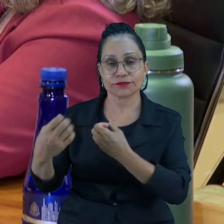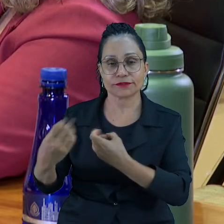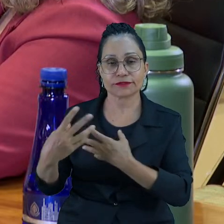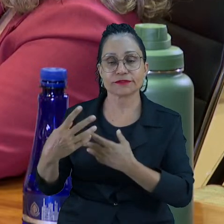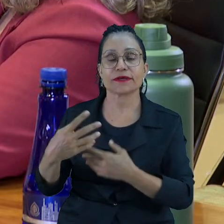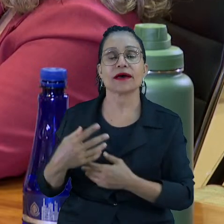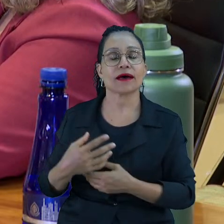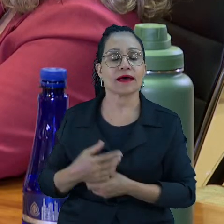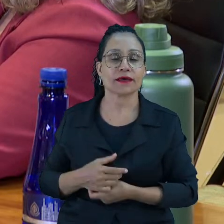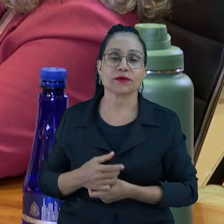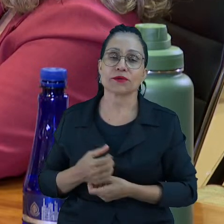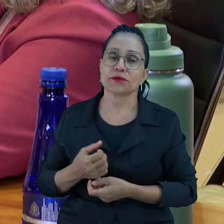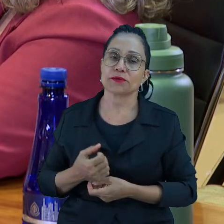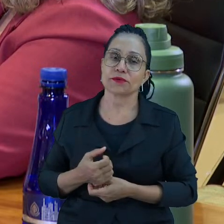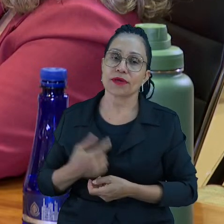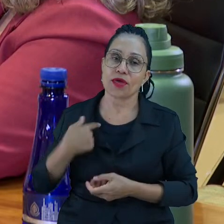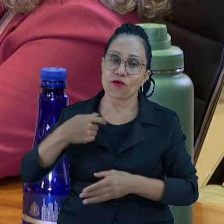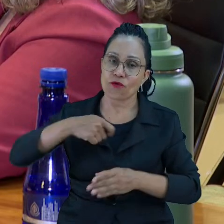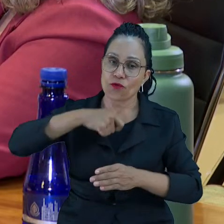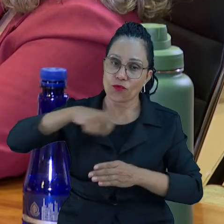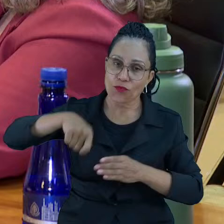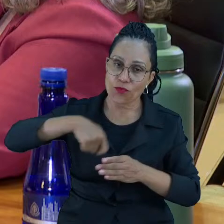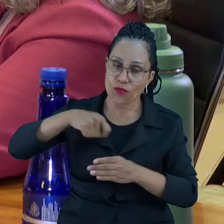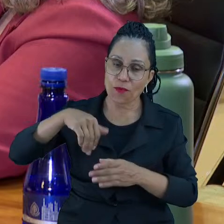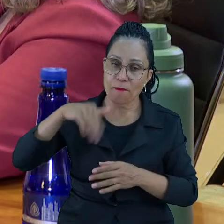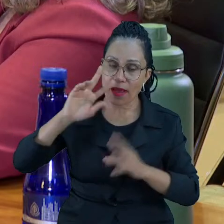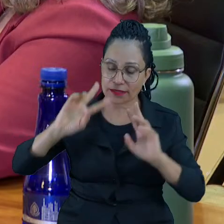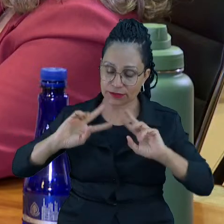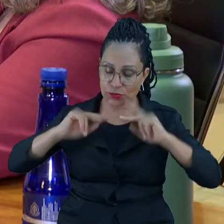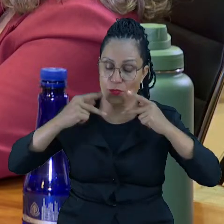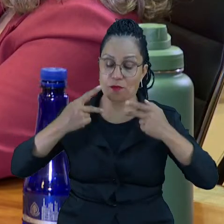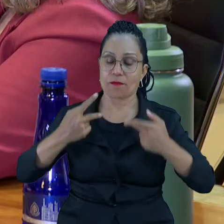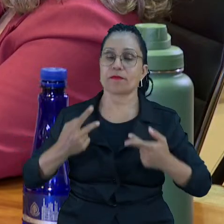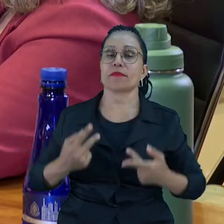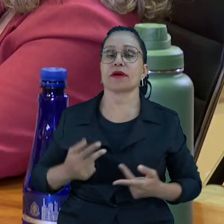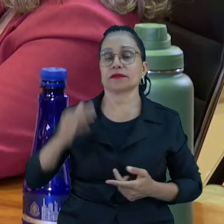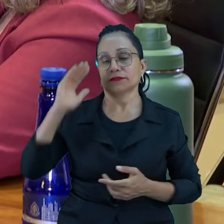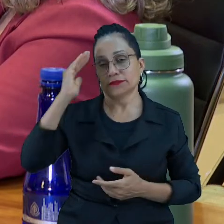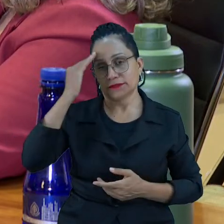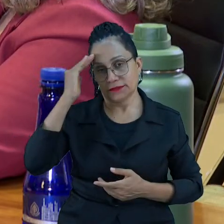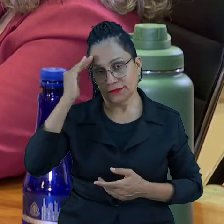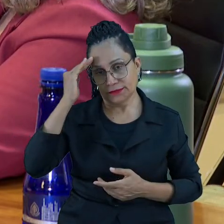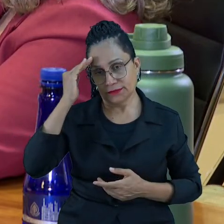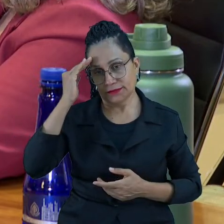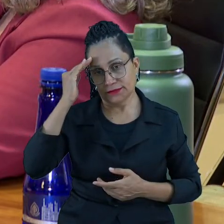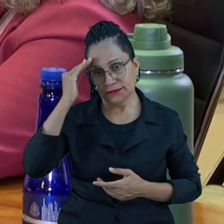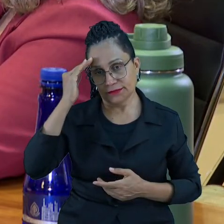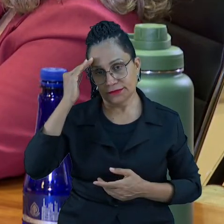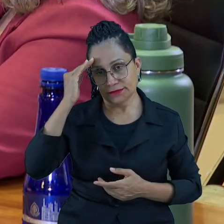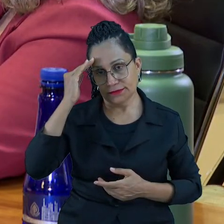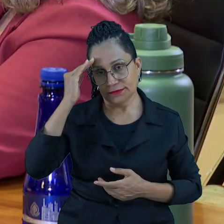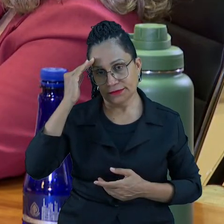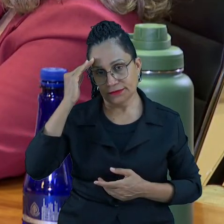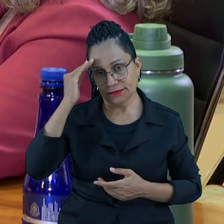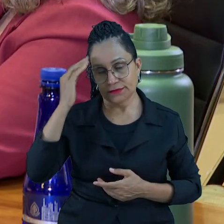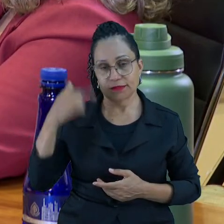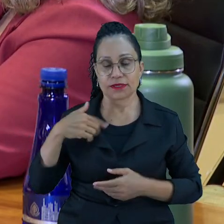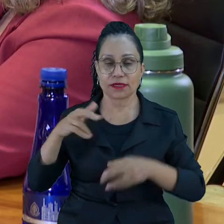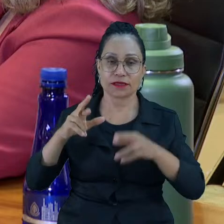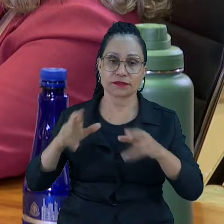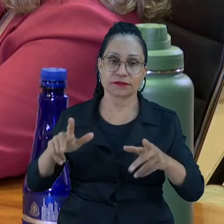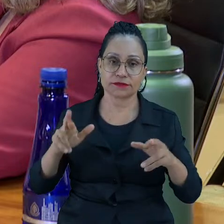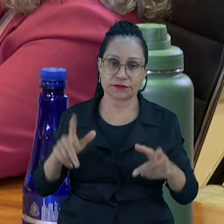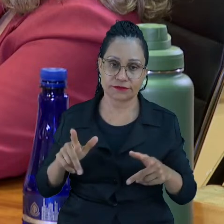um chefe, um cozinheiro um pouco mais humano, né? De entender que o diferente, na verdade,